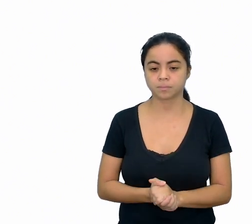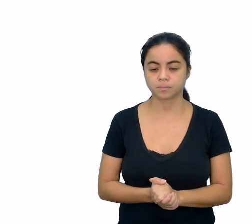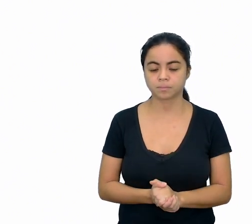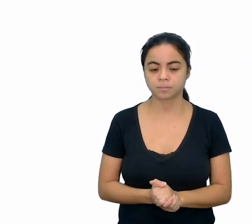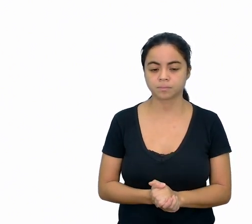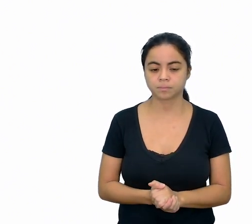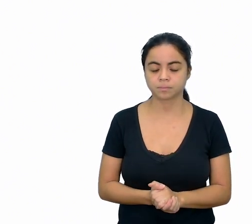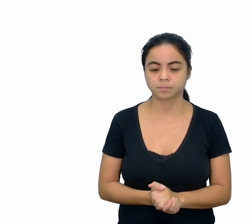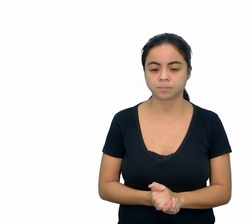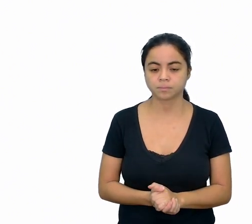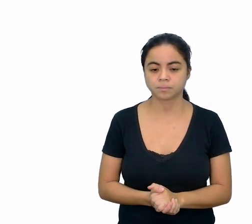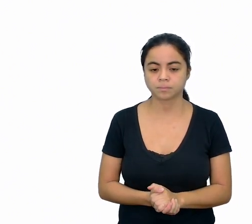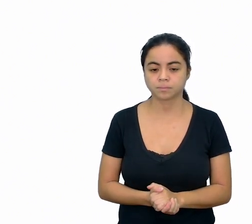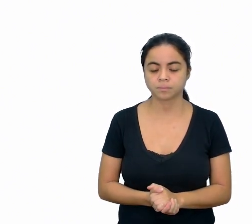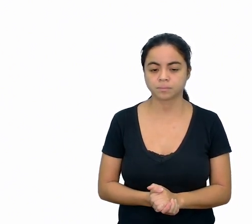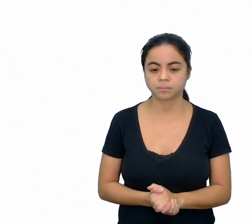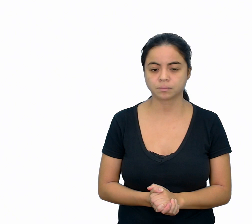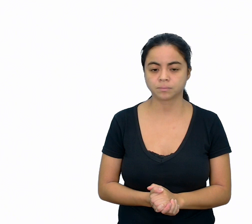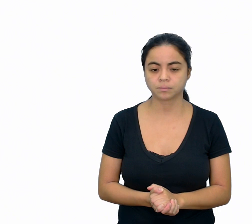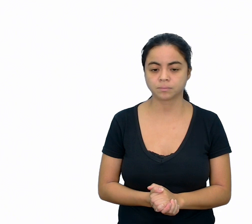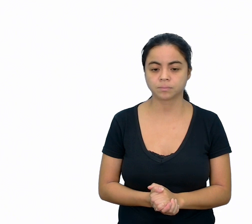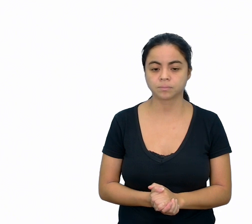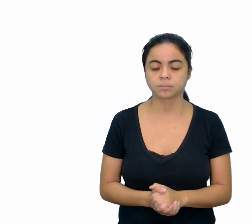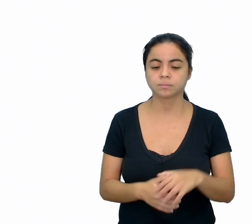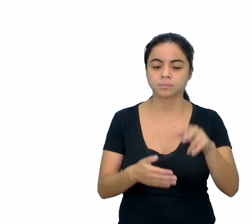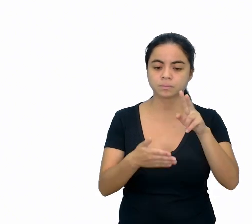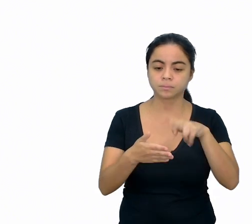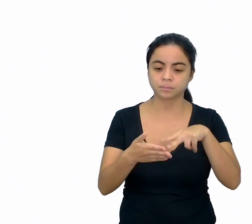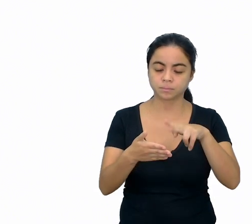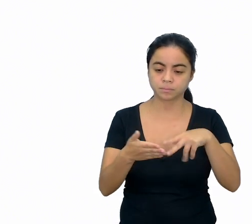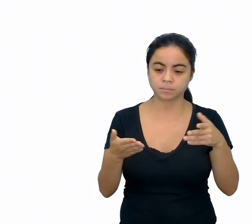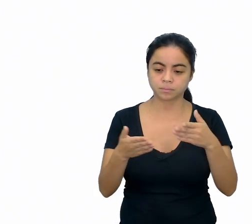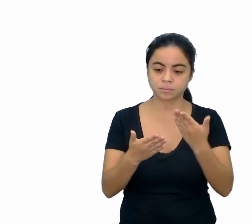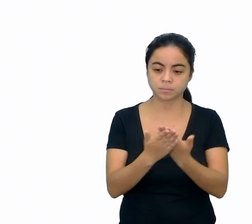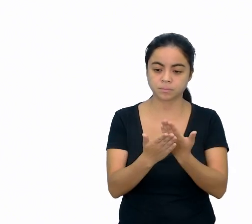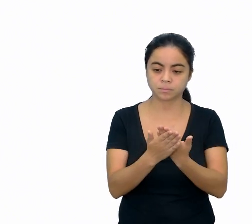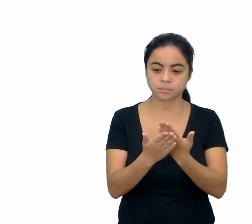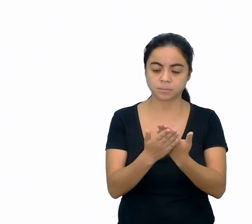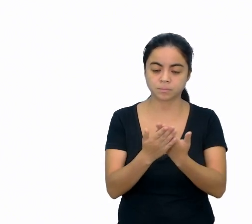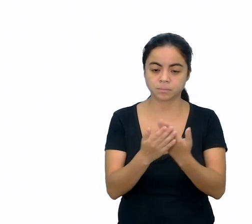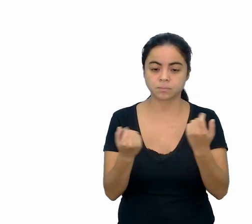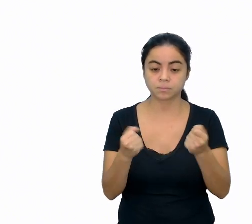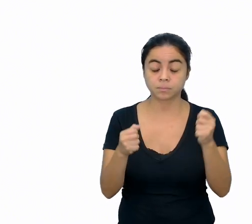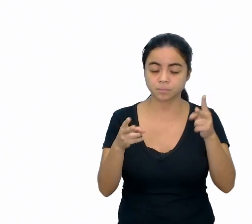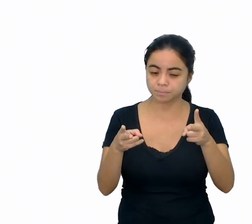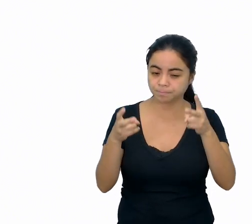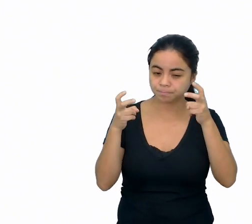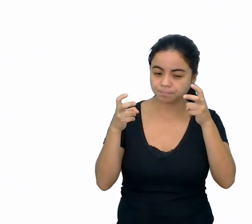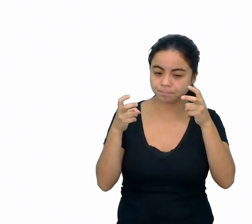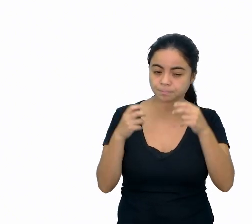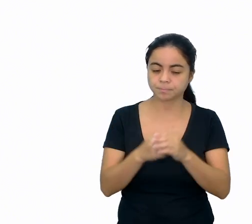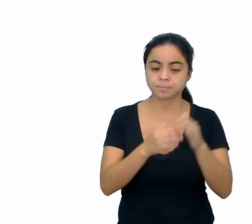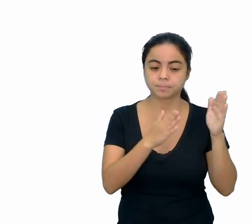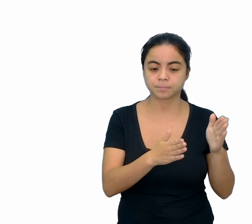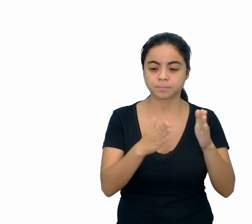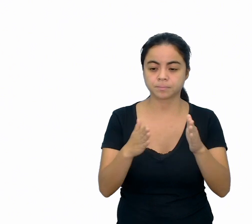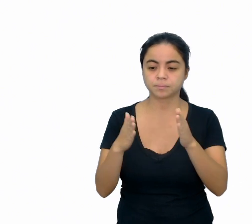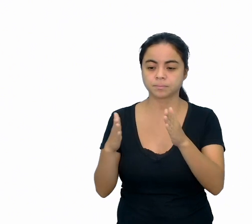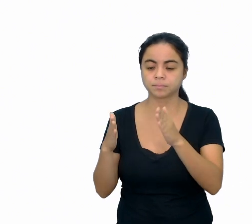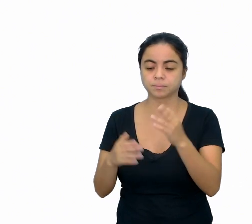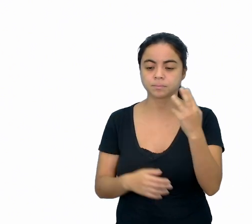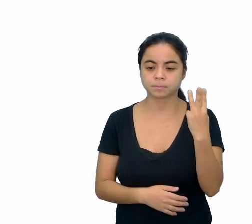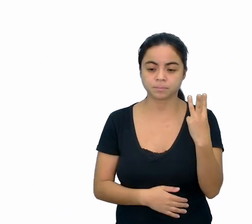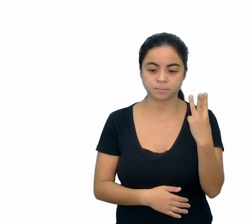mesmo? Lendo o panorama dessas aulas, a gente pôde perceber que essa sequência didática